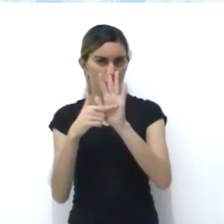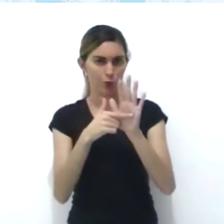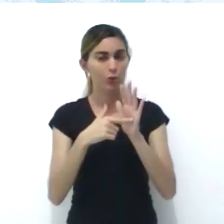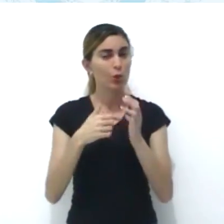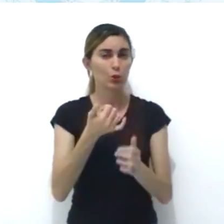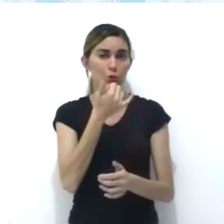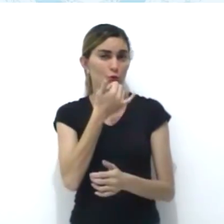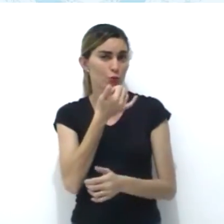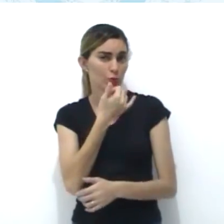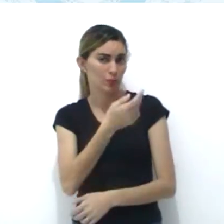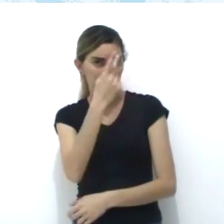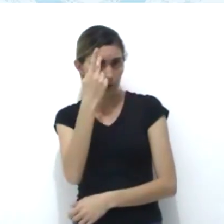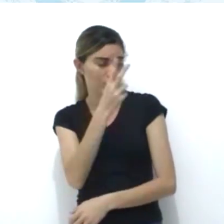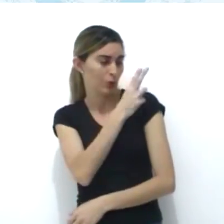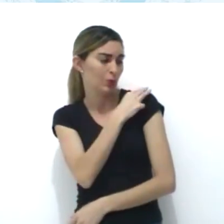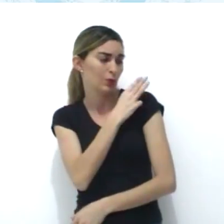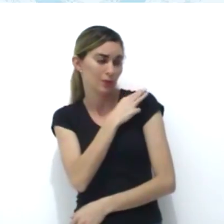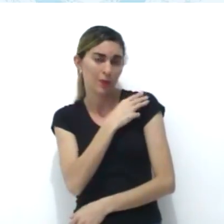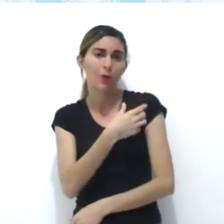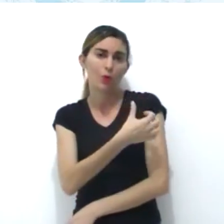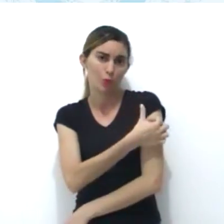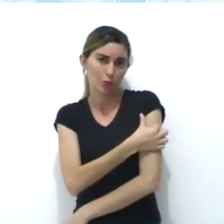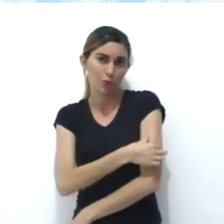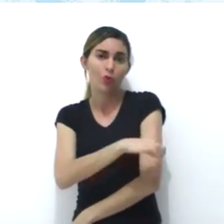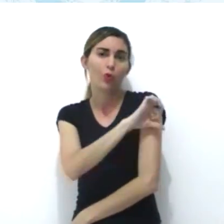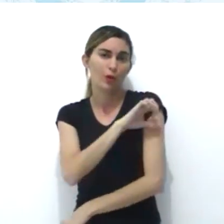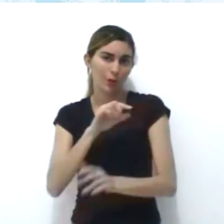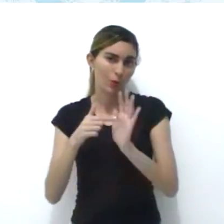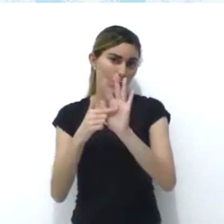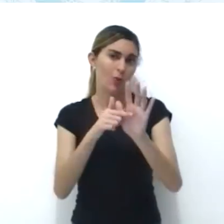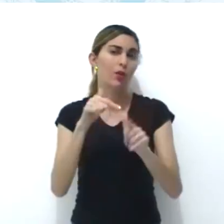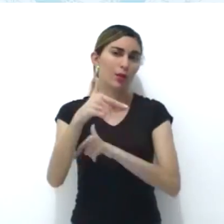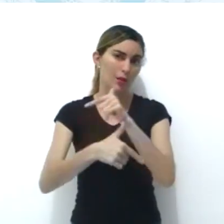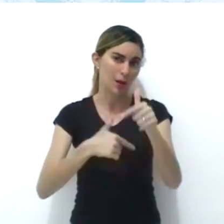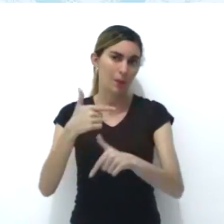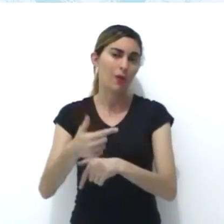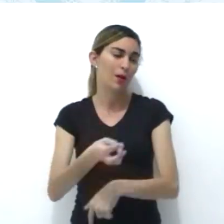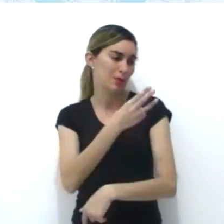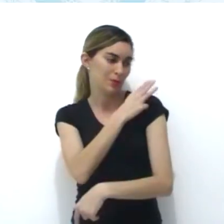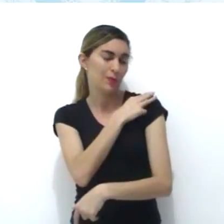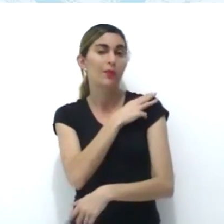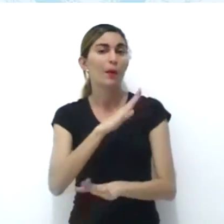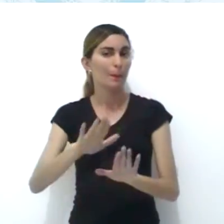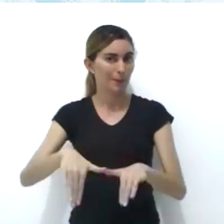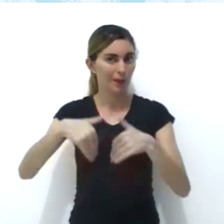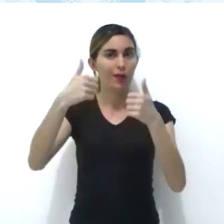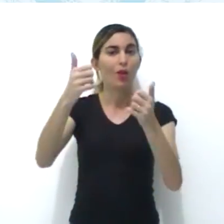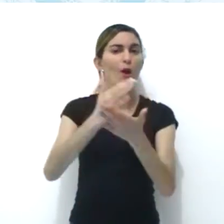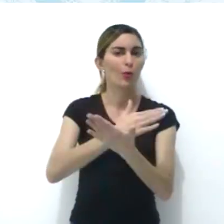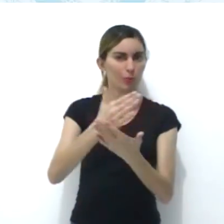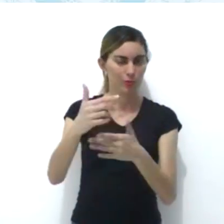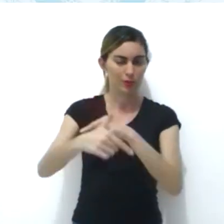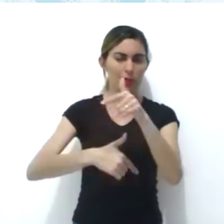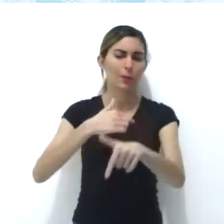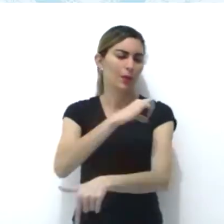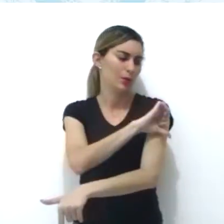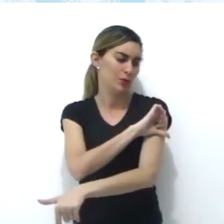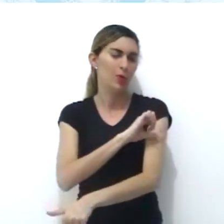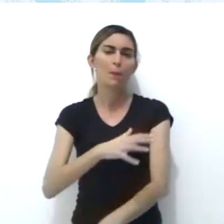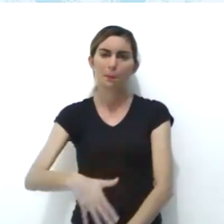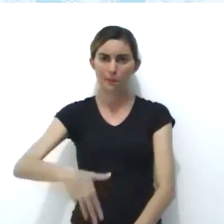desculpa aí, pessoal do ensino médio, mas o fundamental tem colocado os trabalhos do médio no bolso. Então, muitos